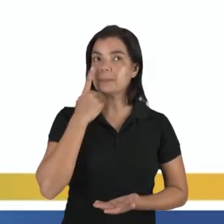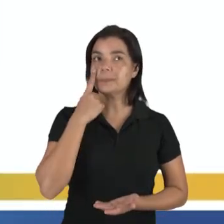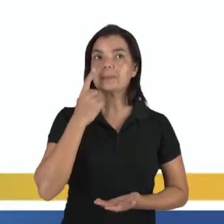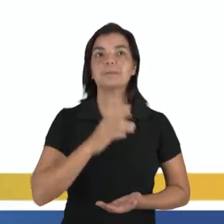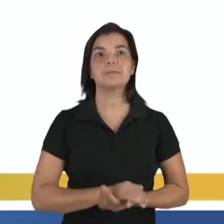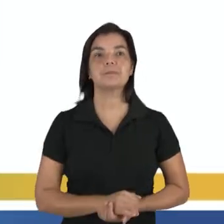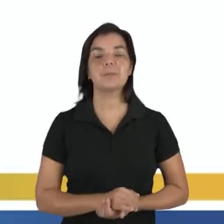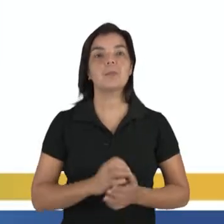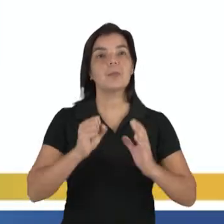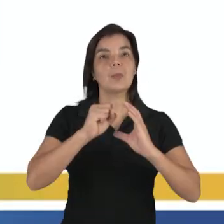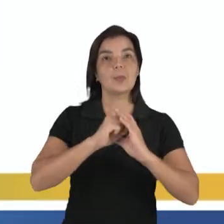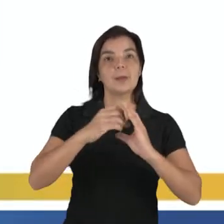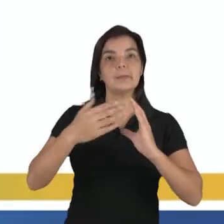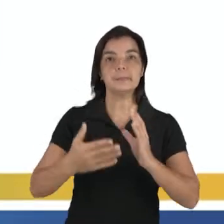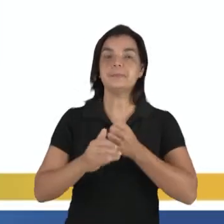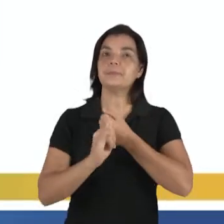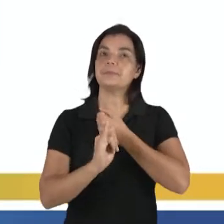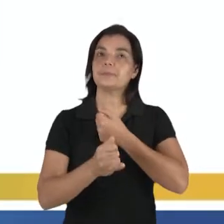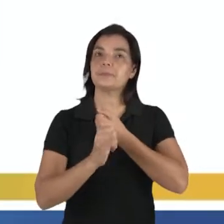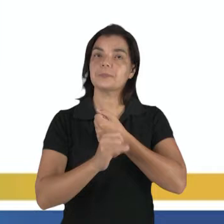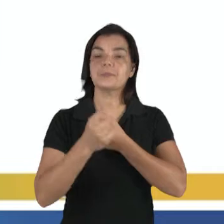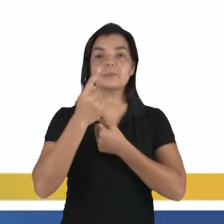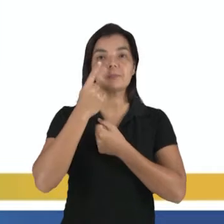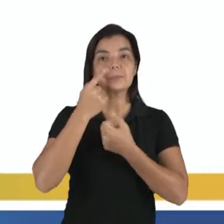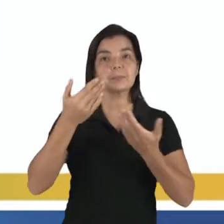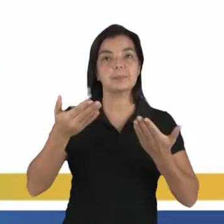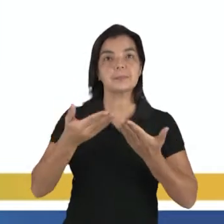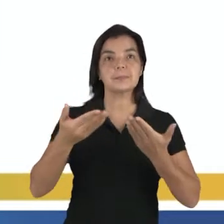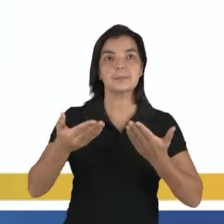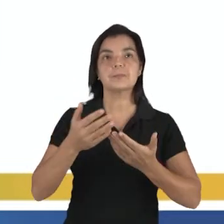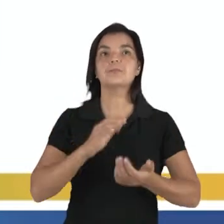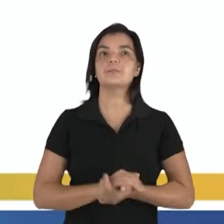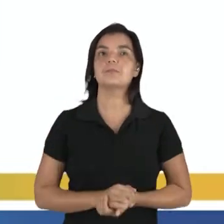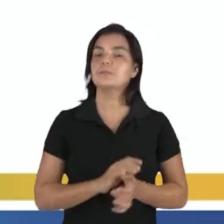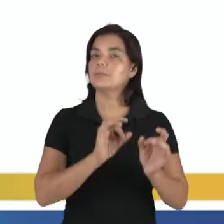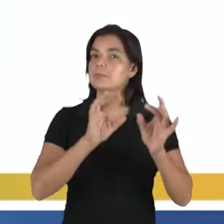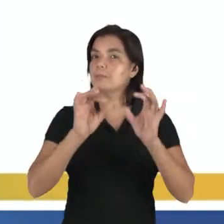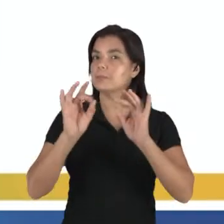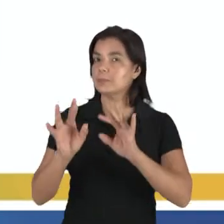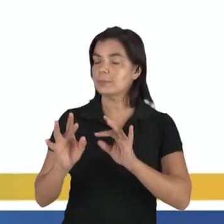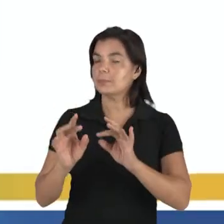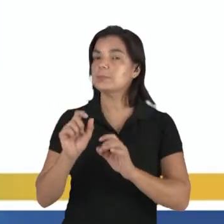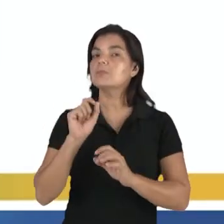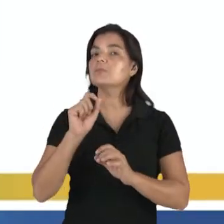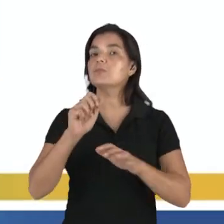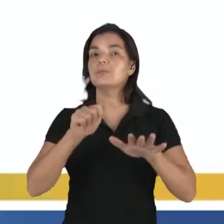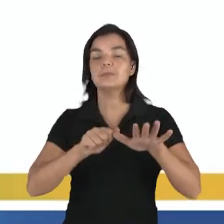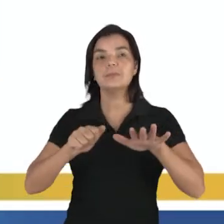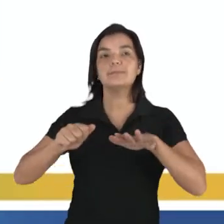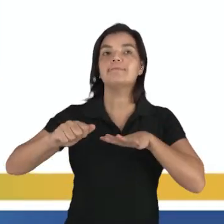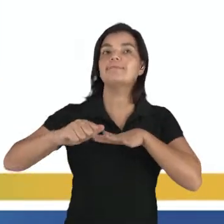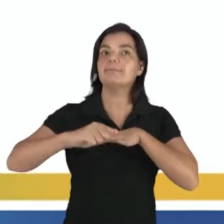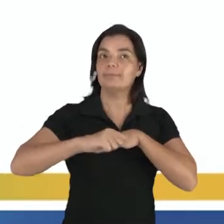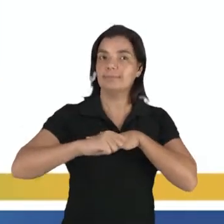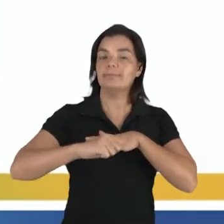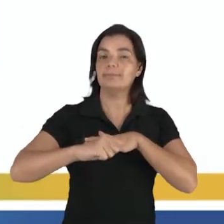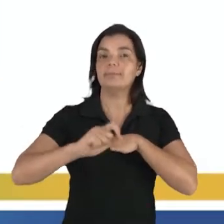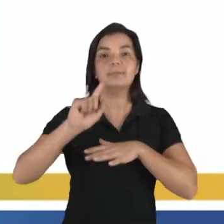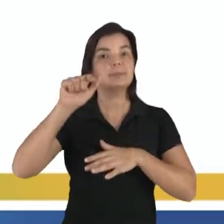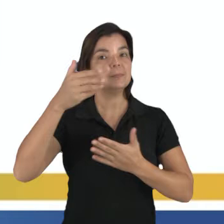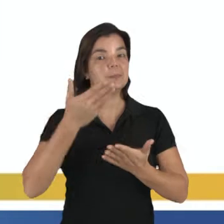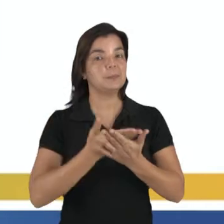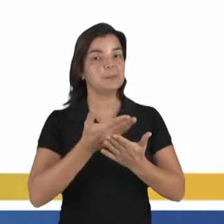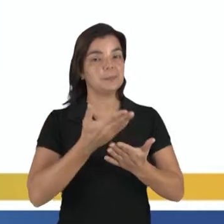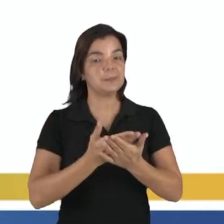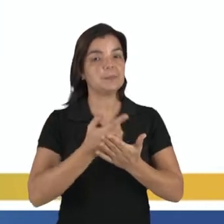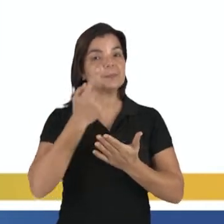Atenção! Dentre as características de uma crônica, vamos observar hoje, em especial, o enredo. Nas outras aulas a